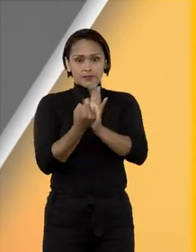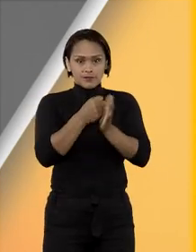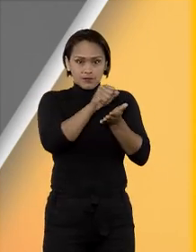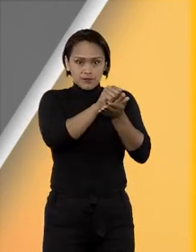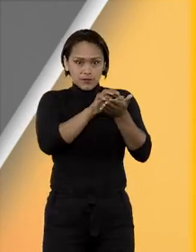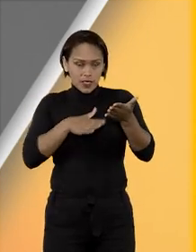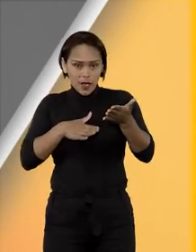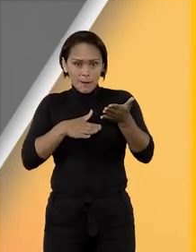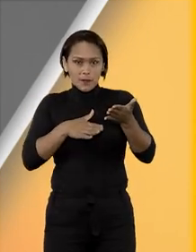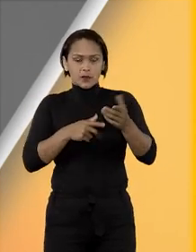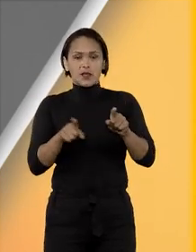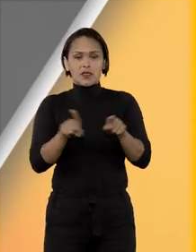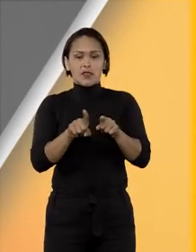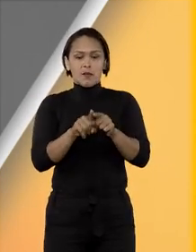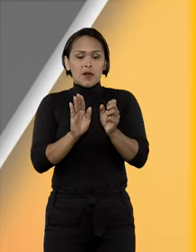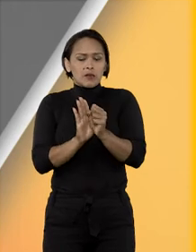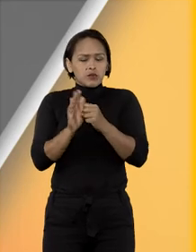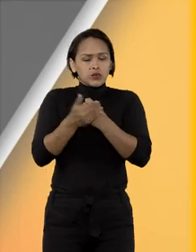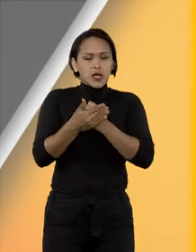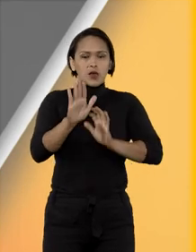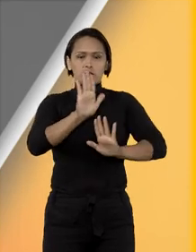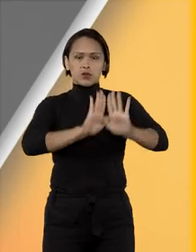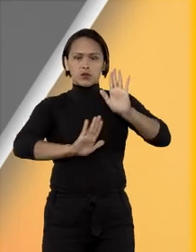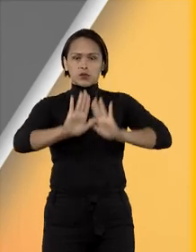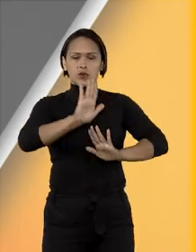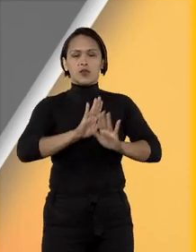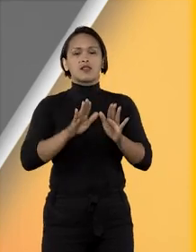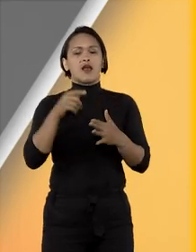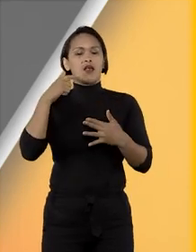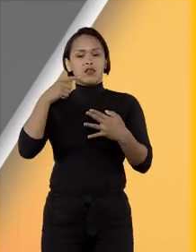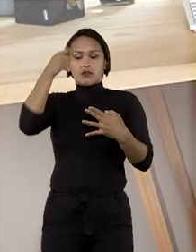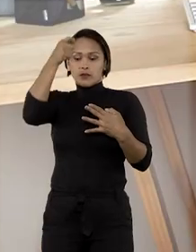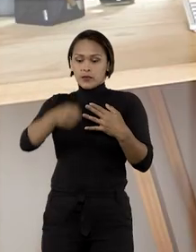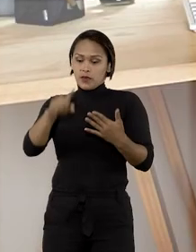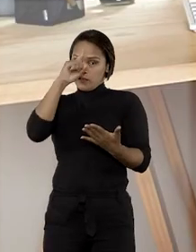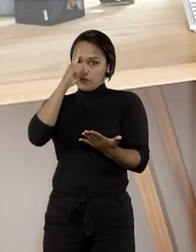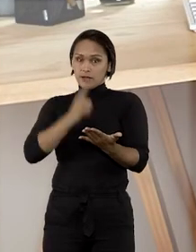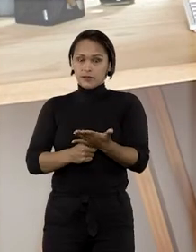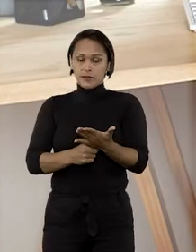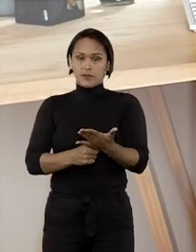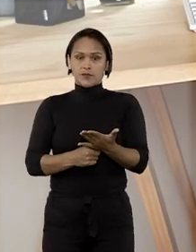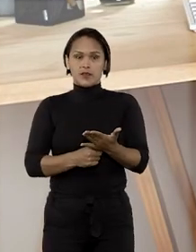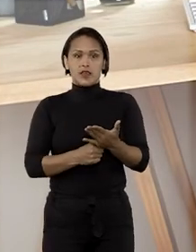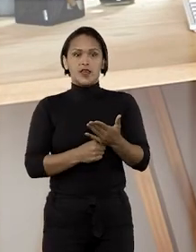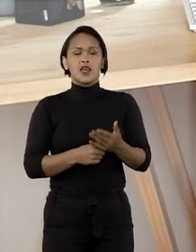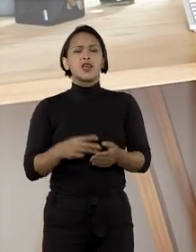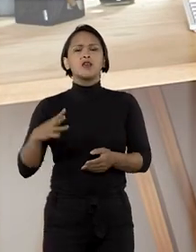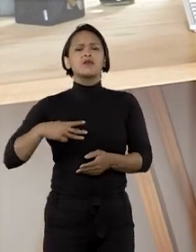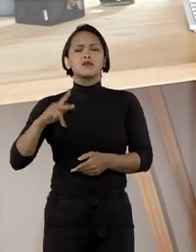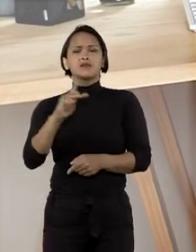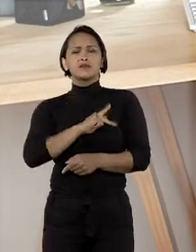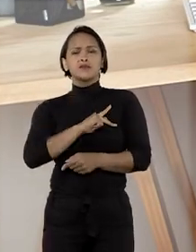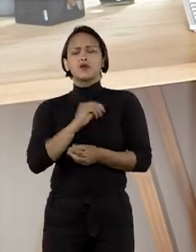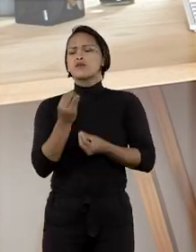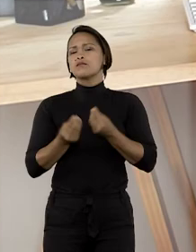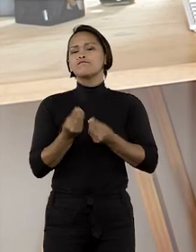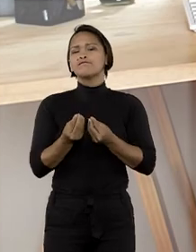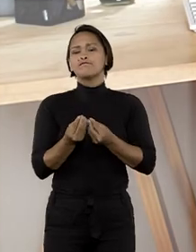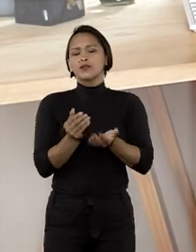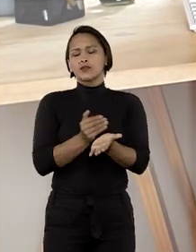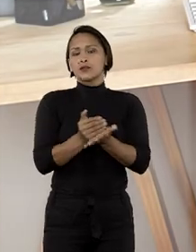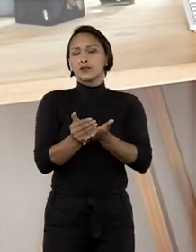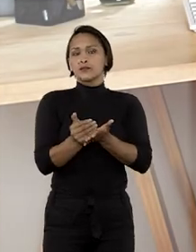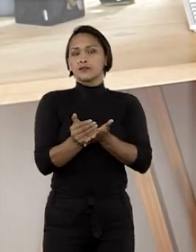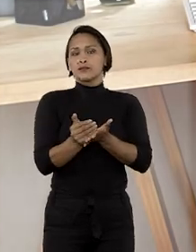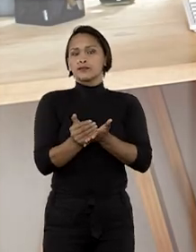de ofício para bem resguardar o cumprimento da sua decisão. E no caso do Ministério Público, para ele o princípio